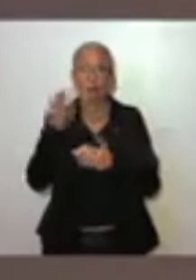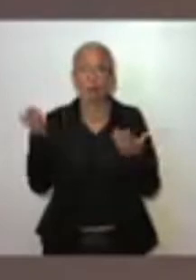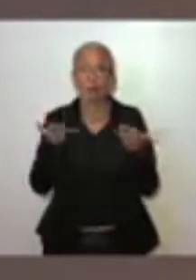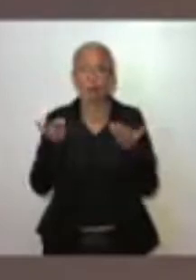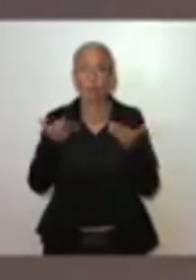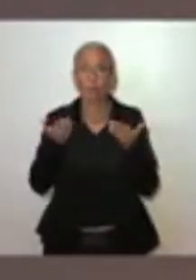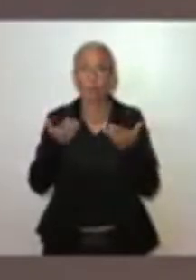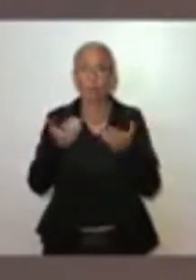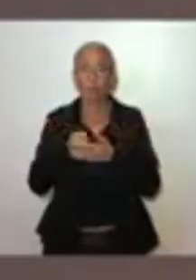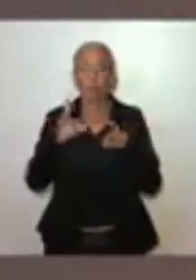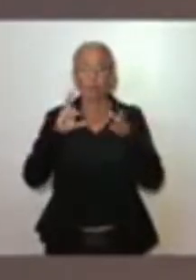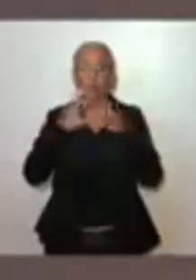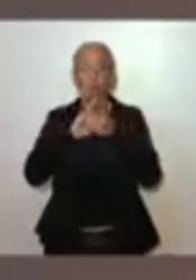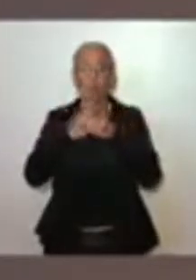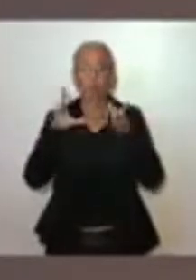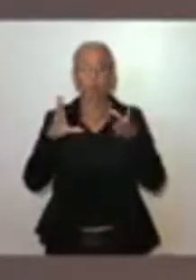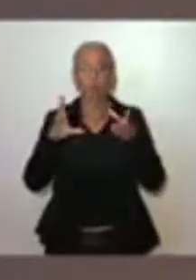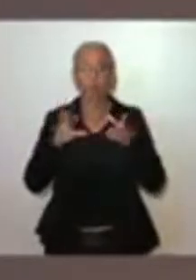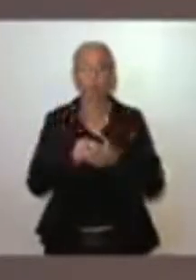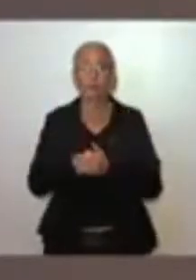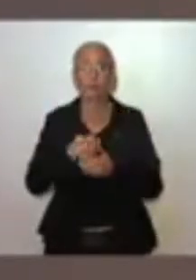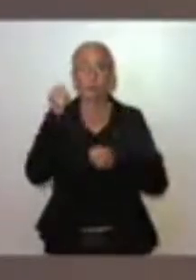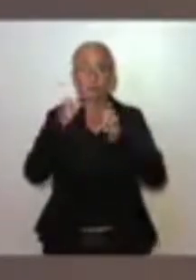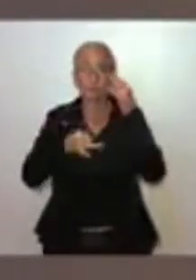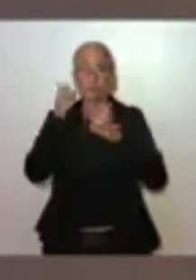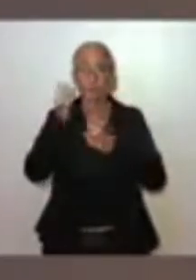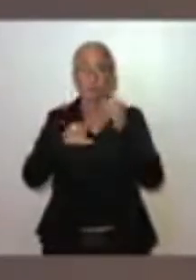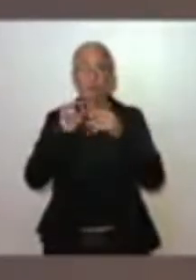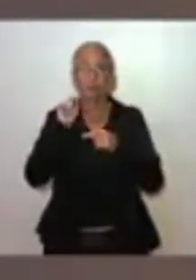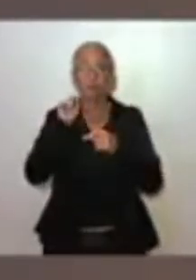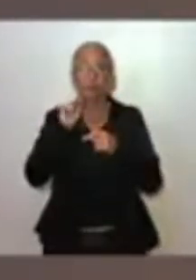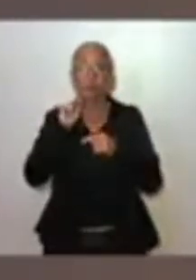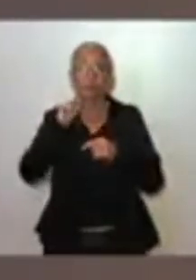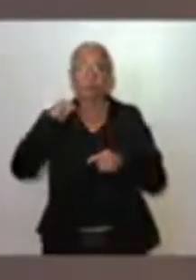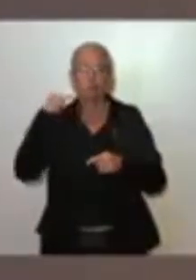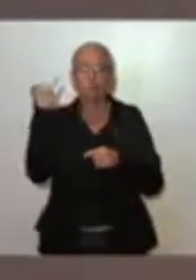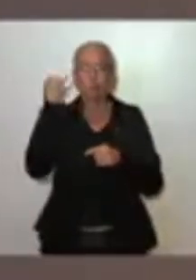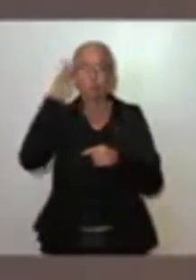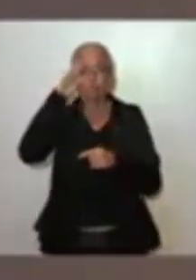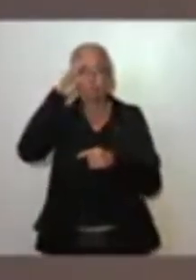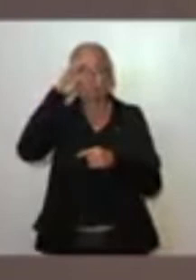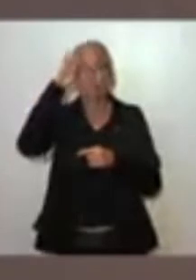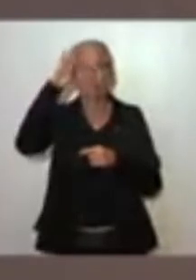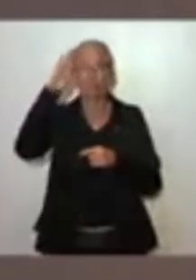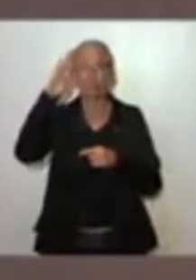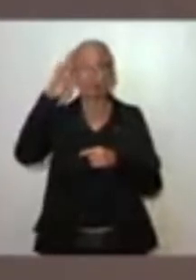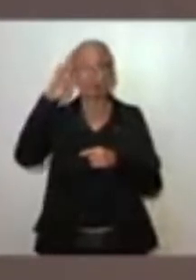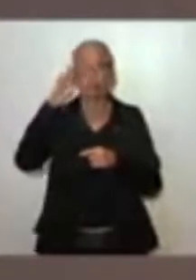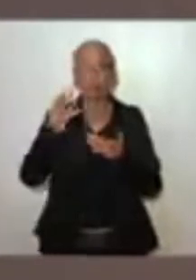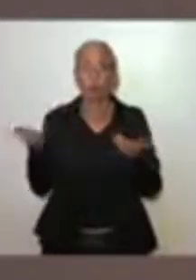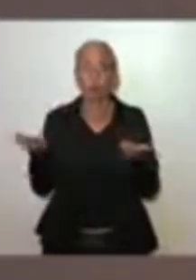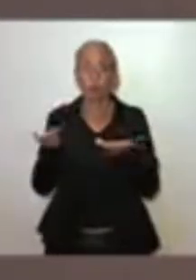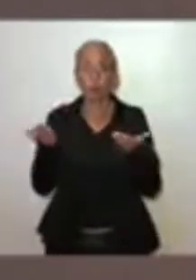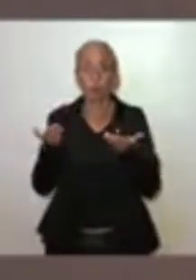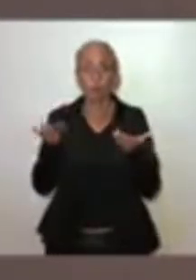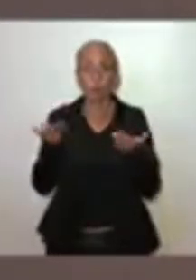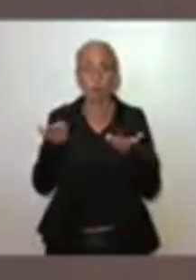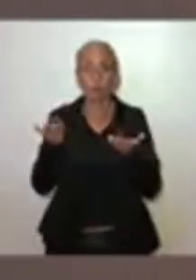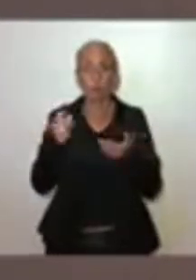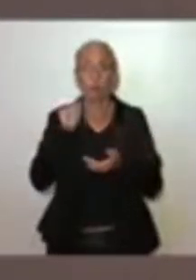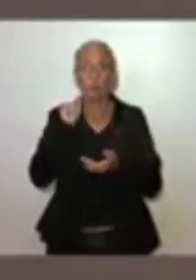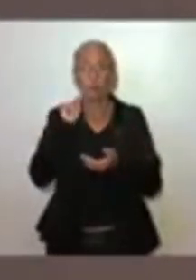tendo falado sobre democracia Talvez o traço mais marcante do tempo que nós vivemos